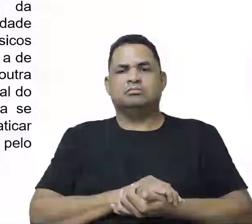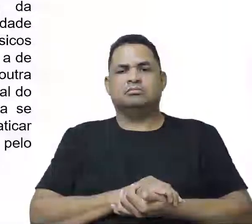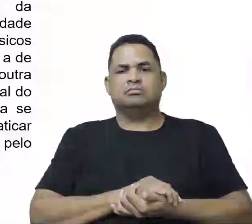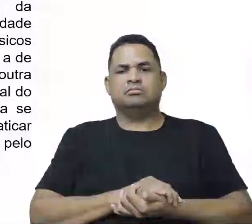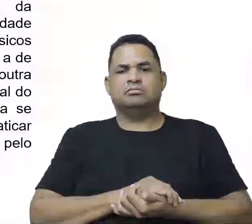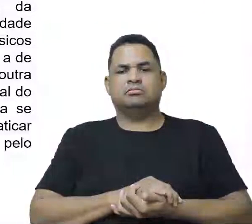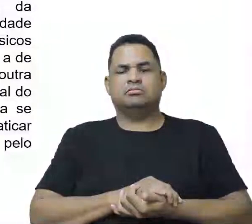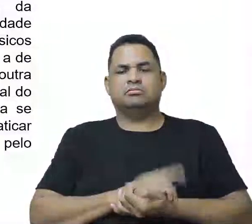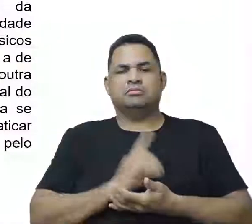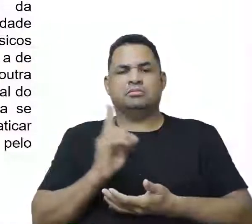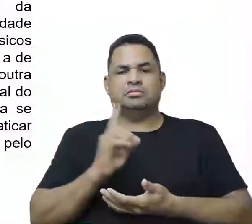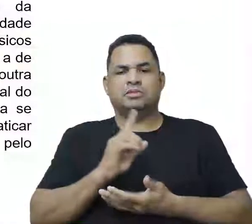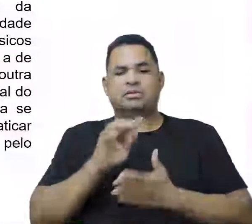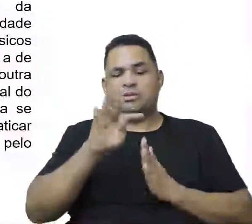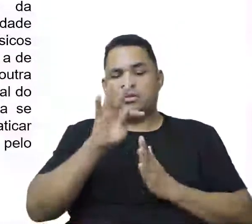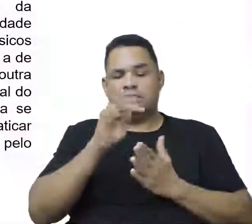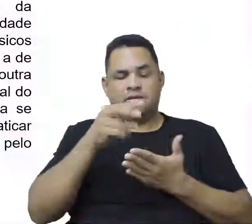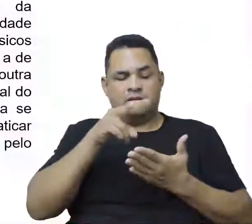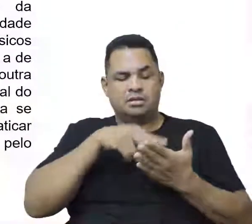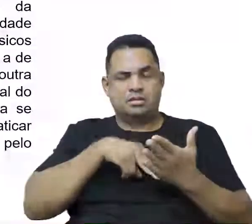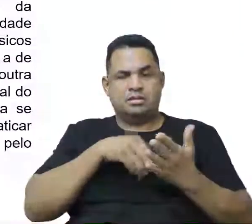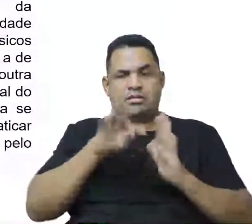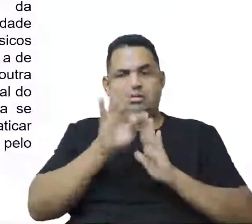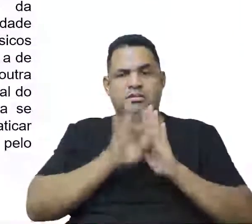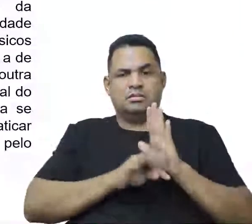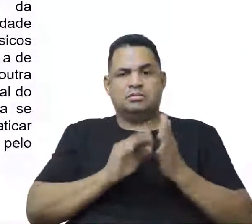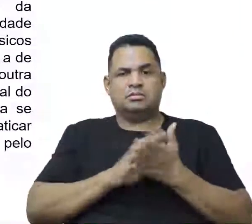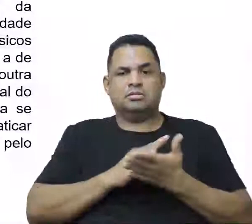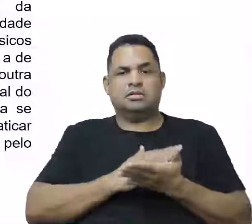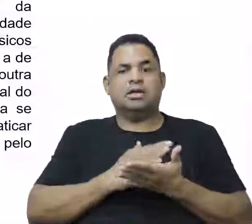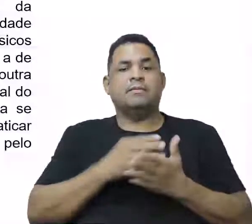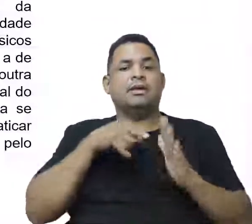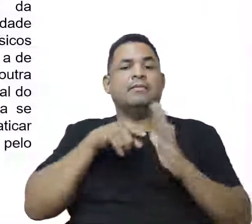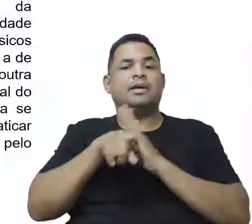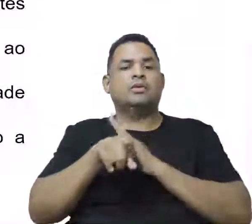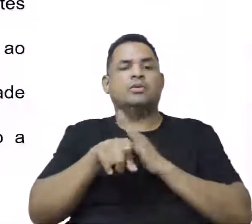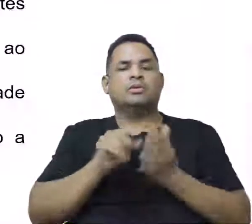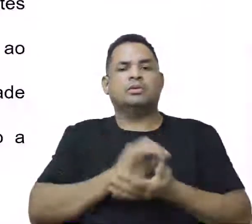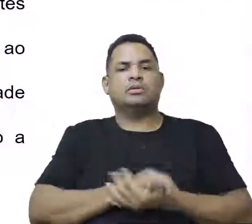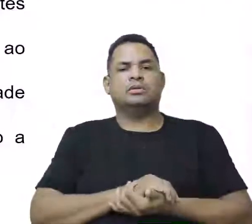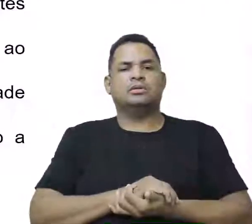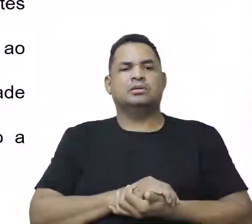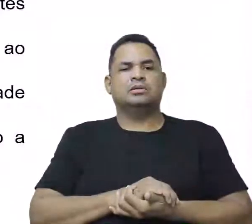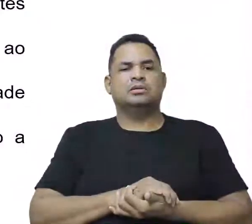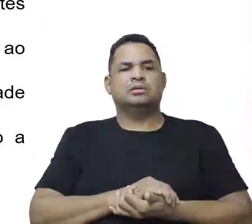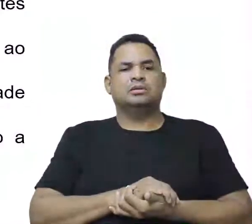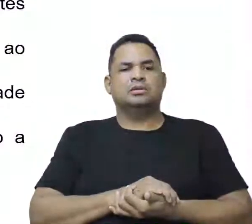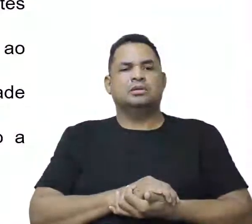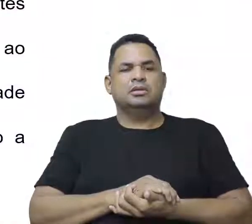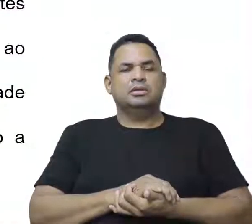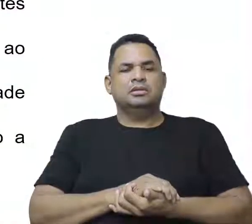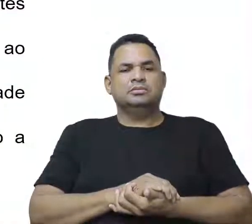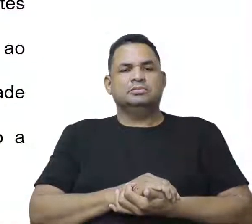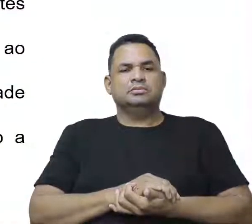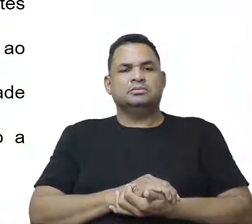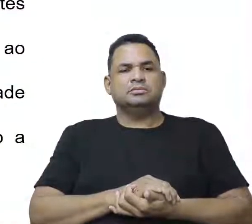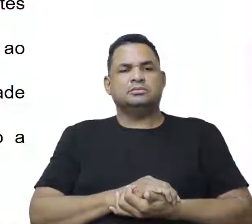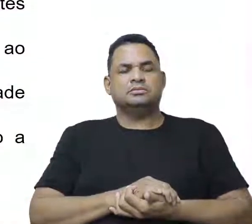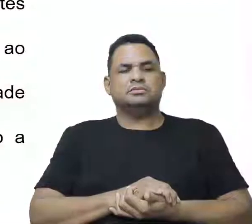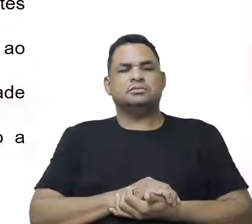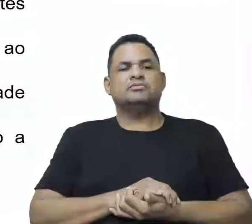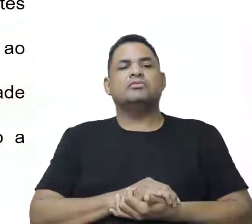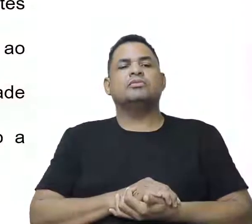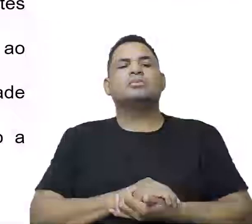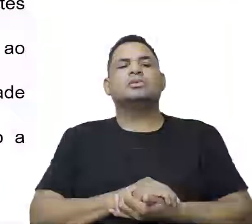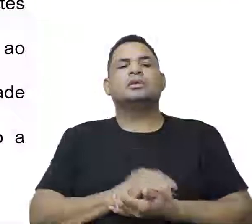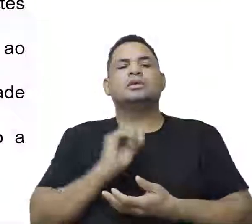inverso agora. A gente não vai ler o texto. A gente vai lá para o comando, ok? Então, vamos analisar aqui. Comando. O que o